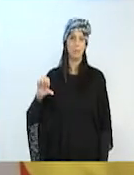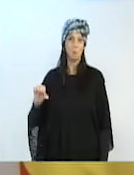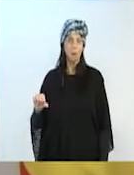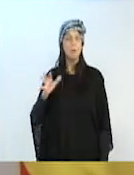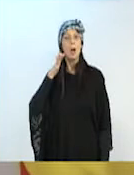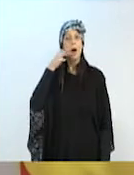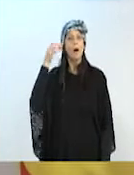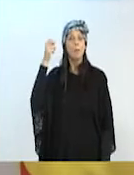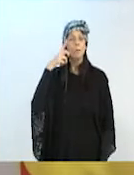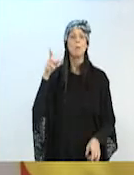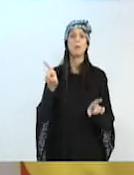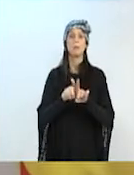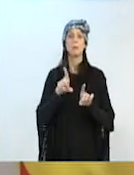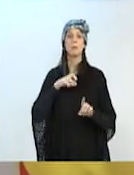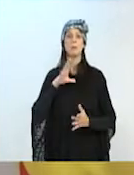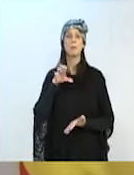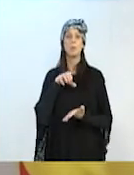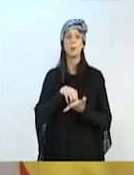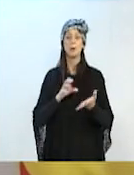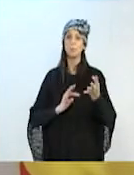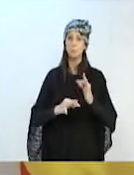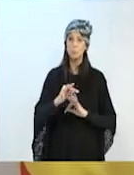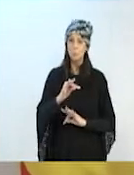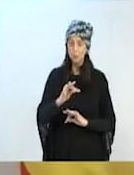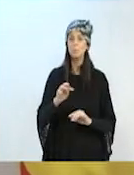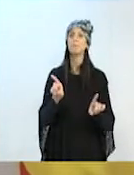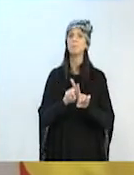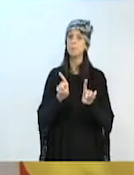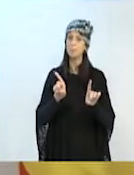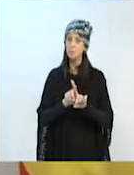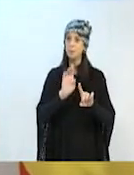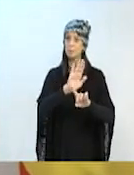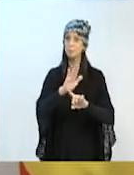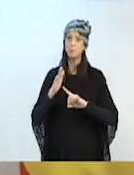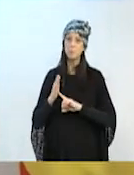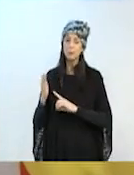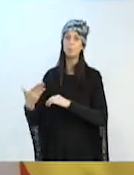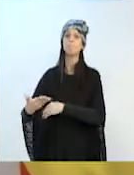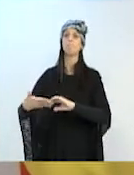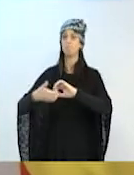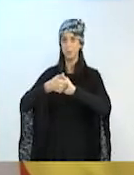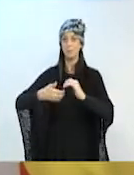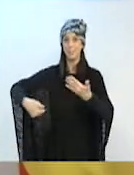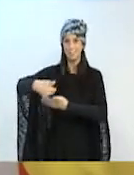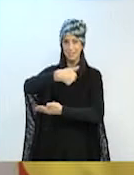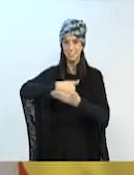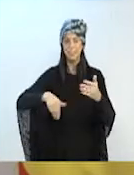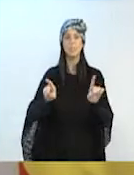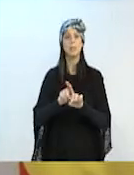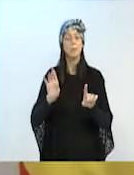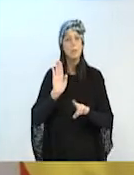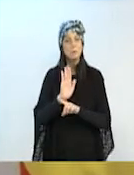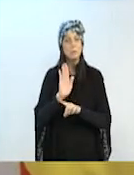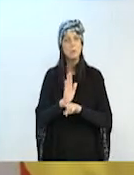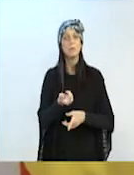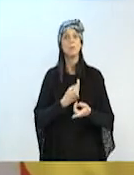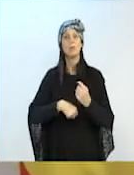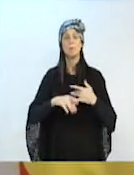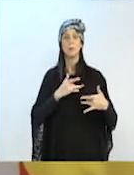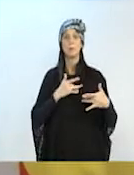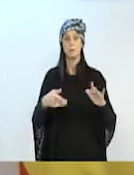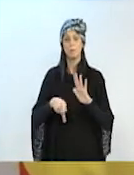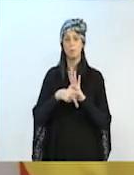a Incubadora Tecnológica de Cooperativas Populares, e que também deu um grande impulso na economia solidária do município e